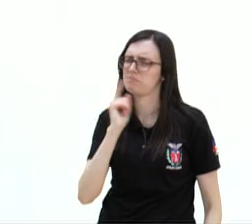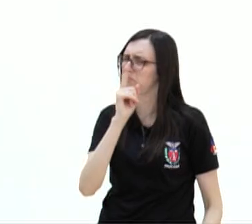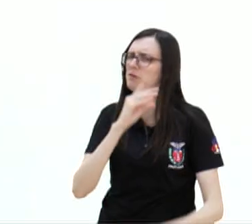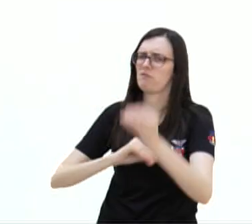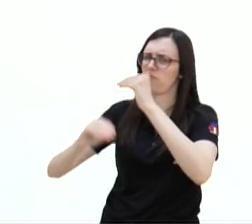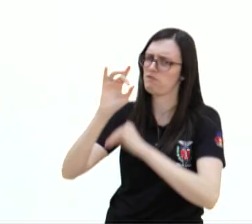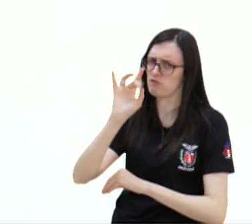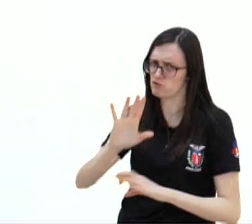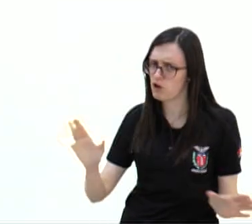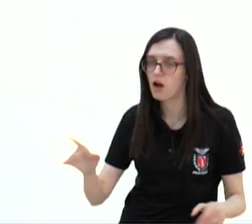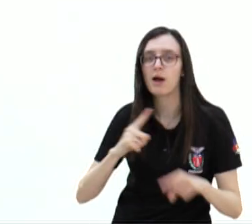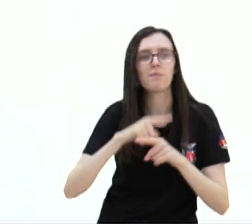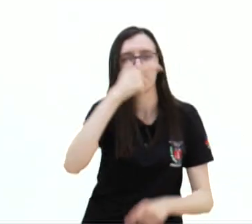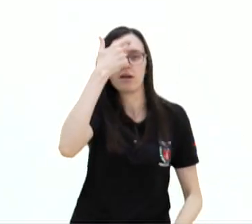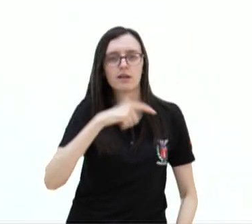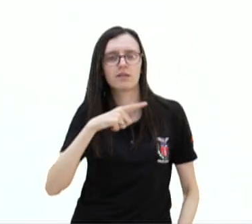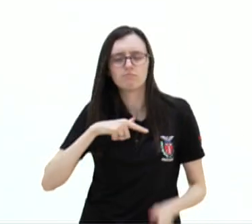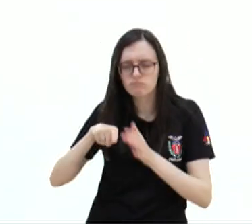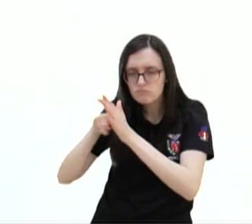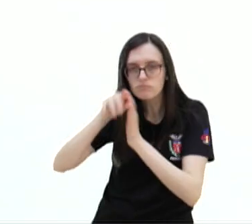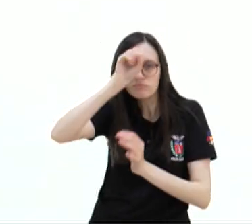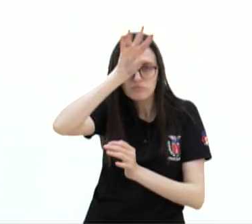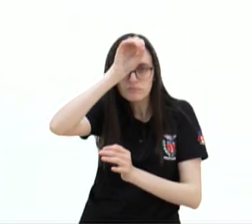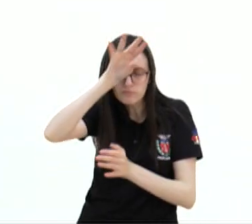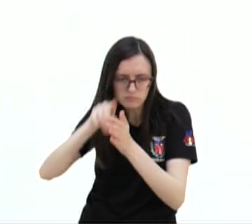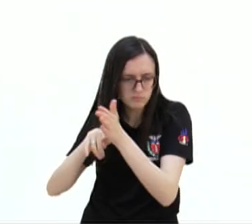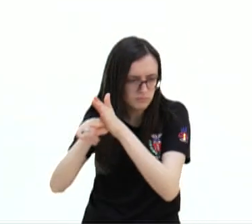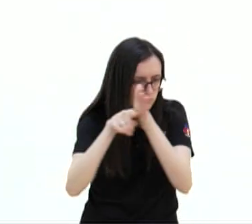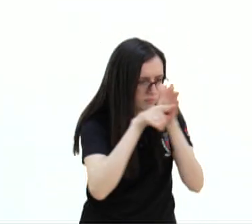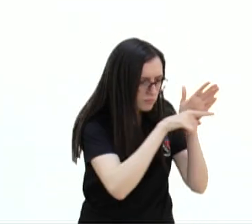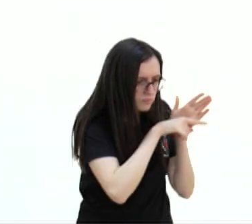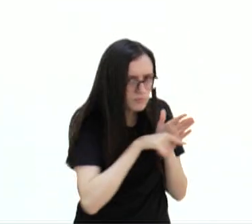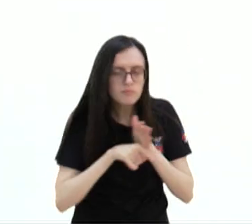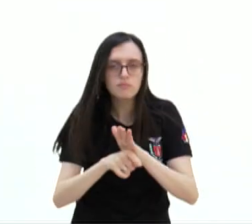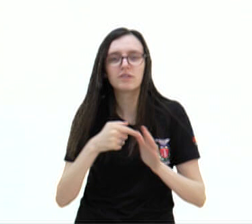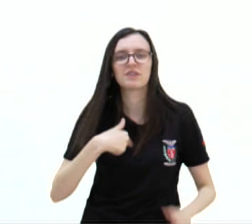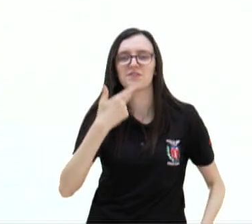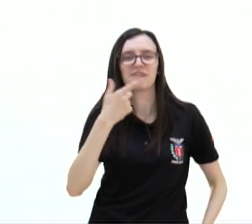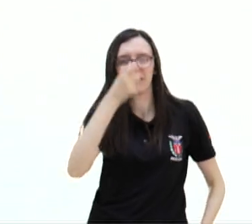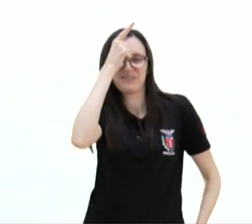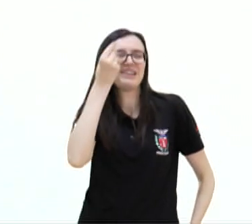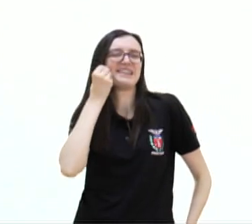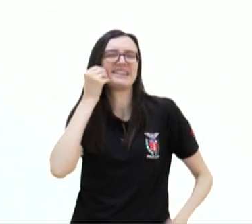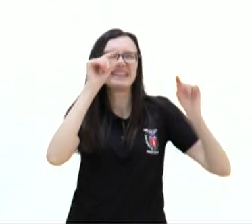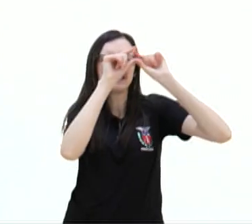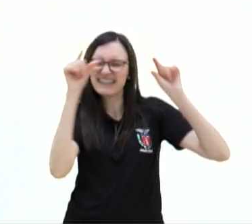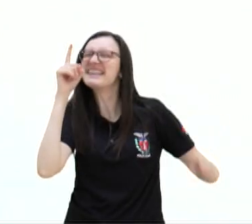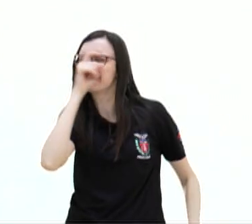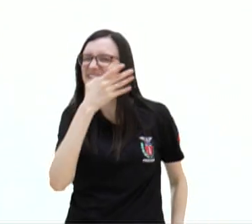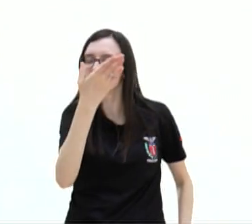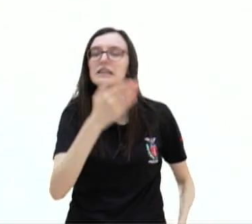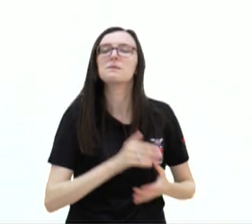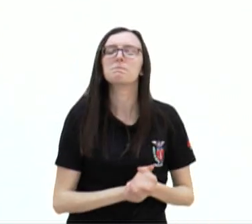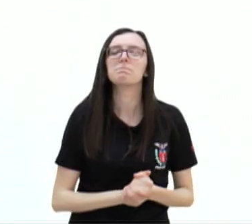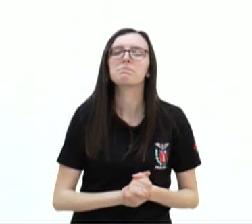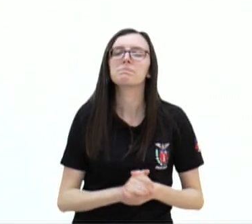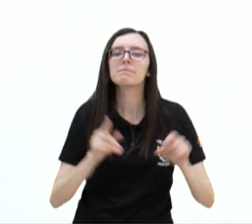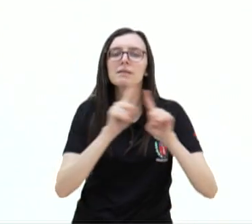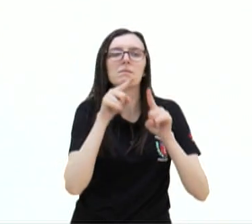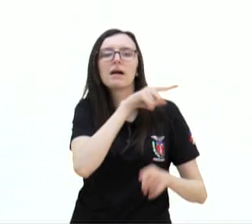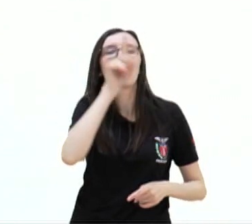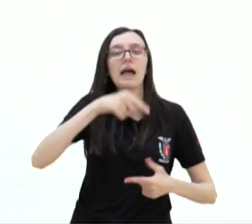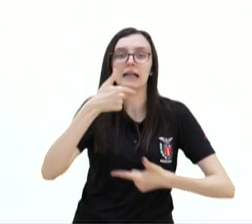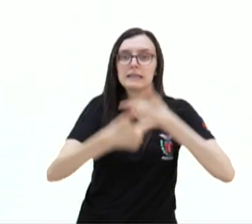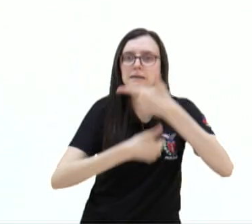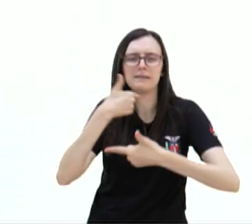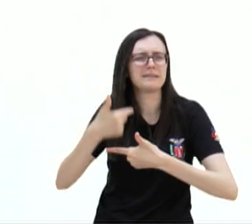aqui o arqueólogo Vincent Brickmann, que é um alemão, tentei falar aqui na linguagem alemã, a pronúncia. Ele fez um